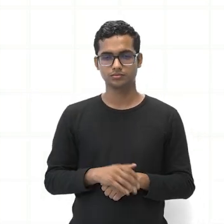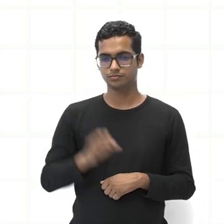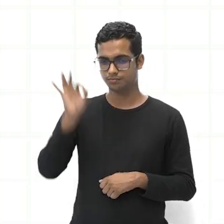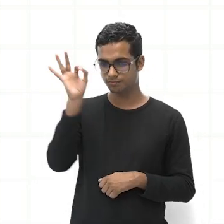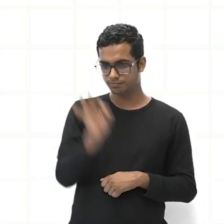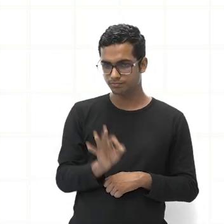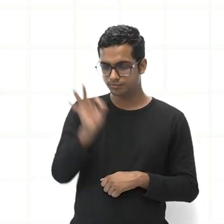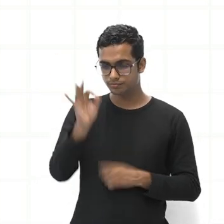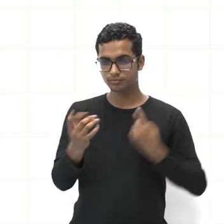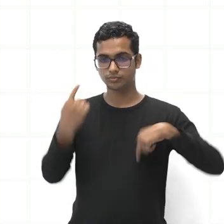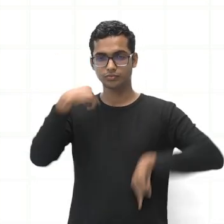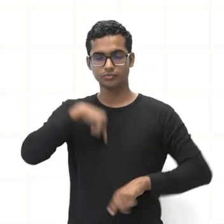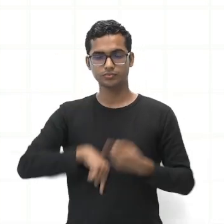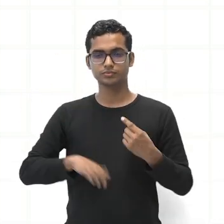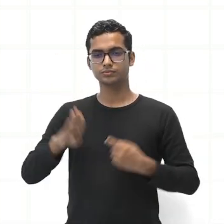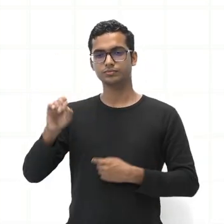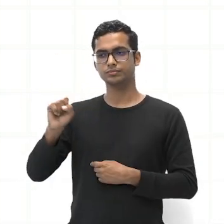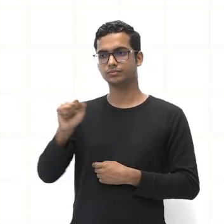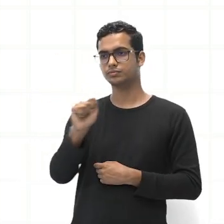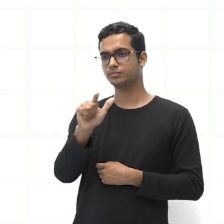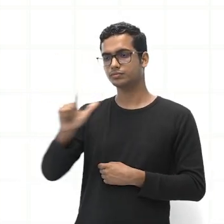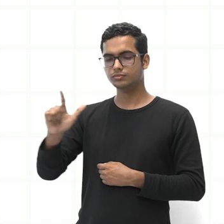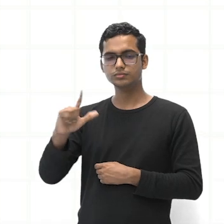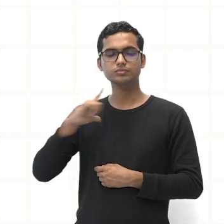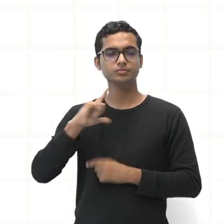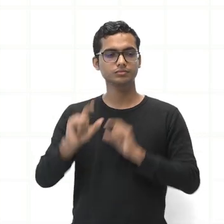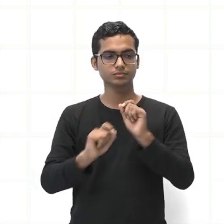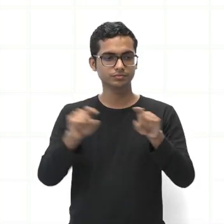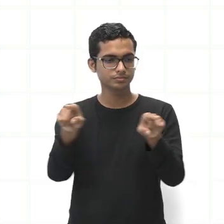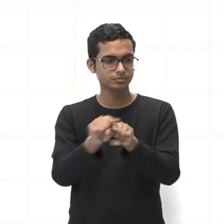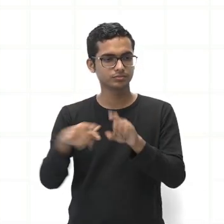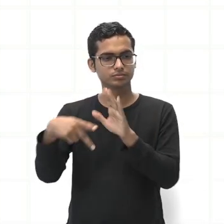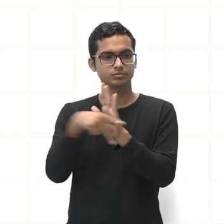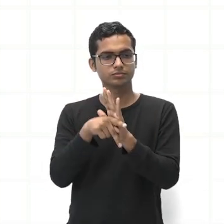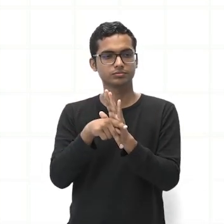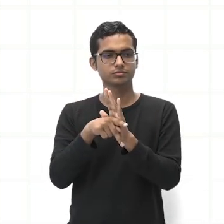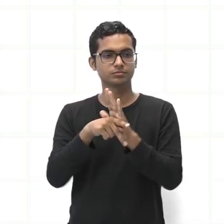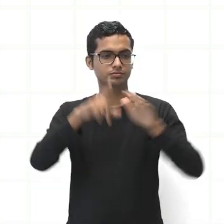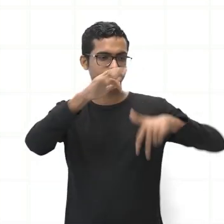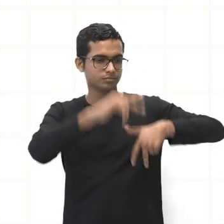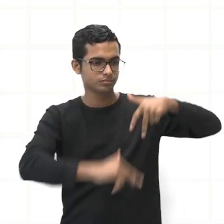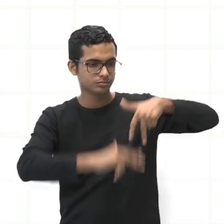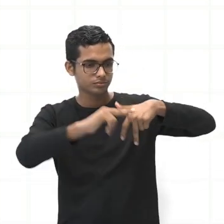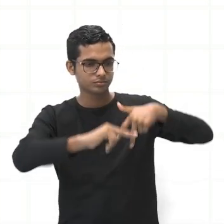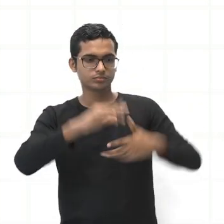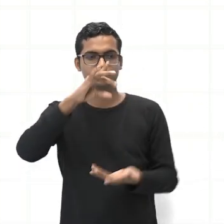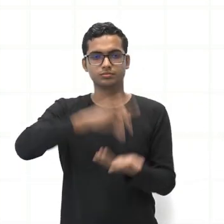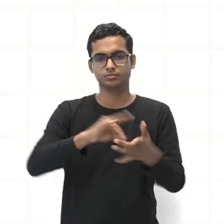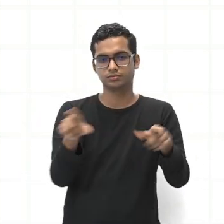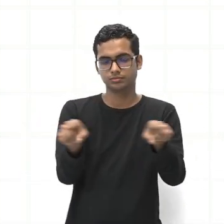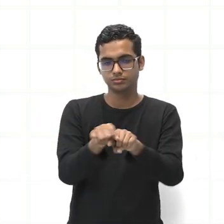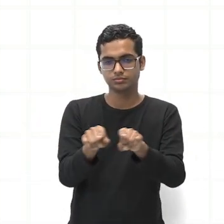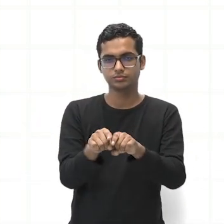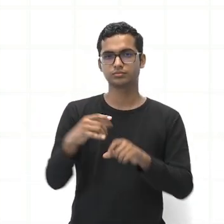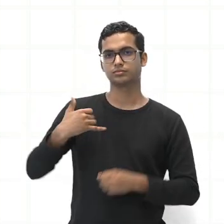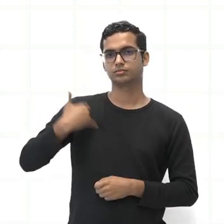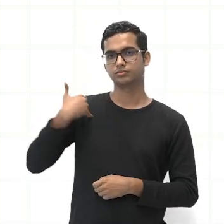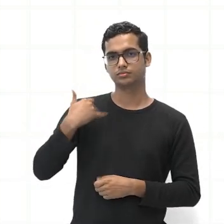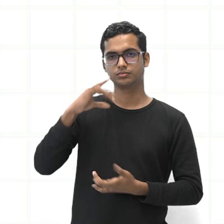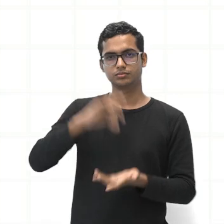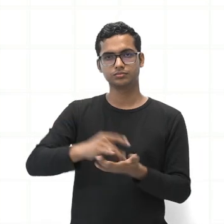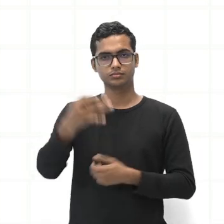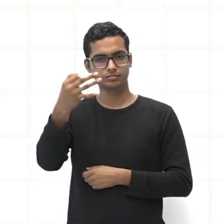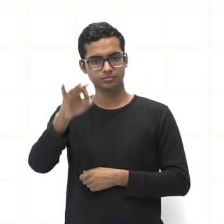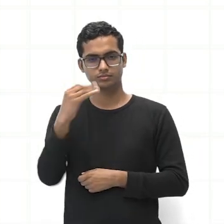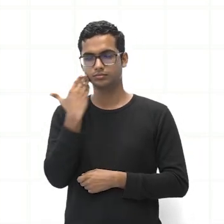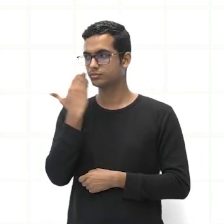variar de acordo, por exemplo, com sexo e idade, certo? Vamos